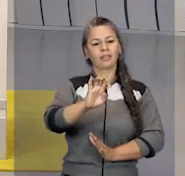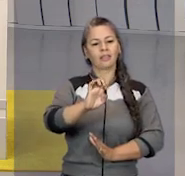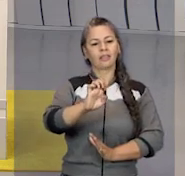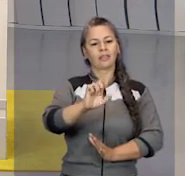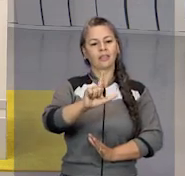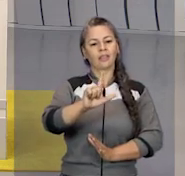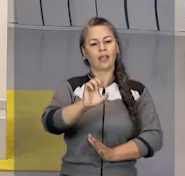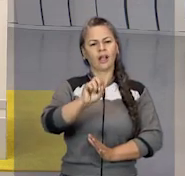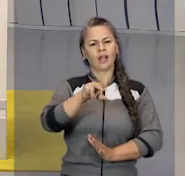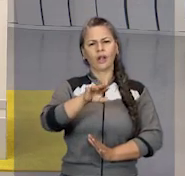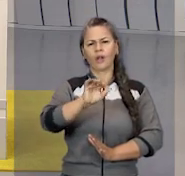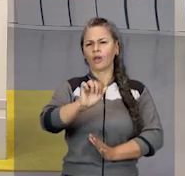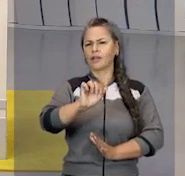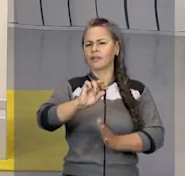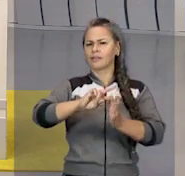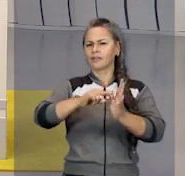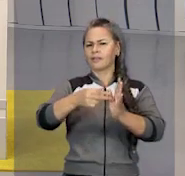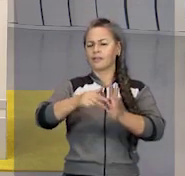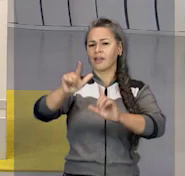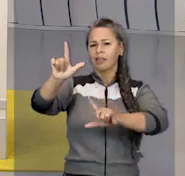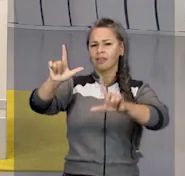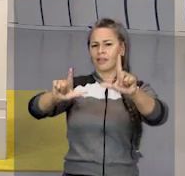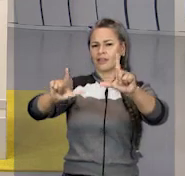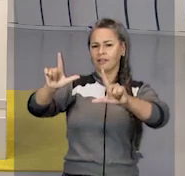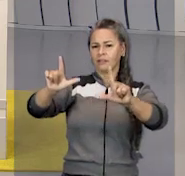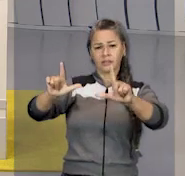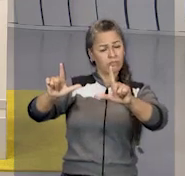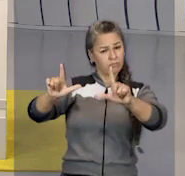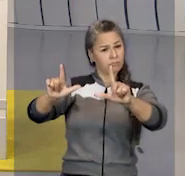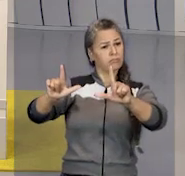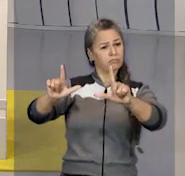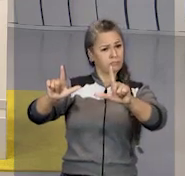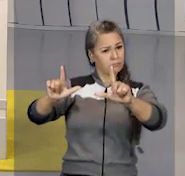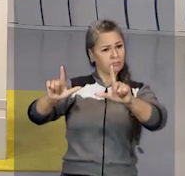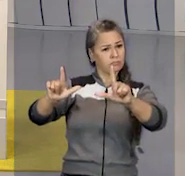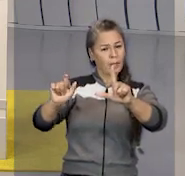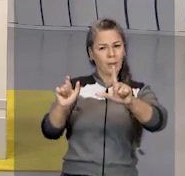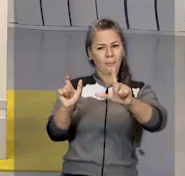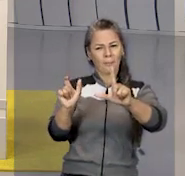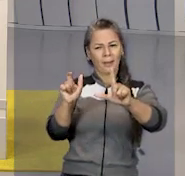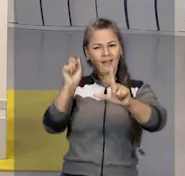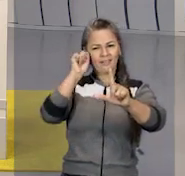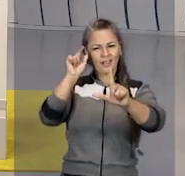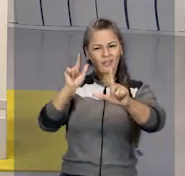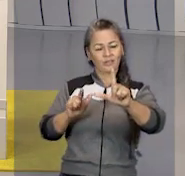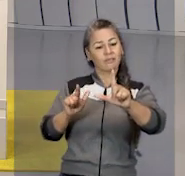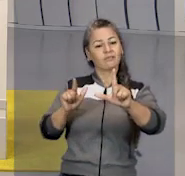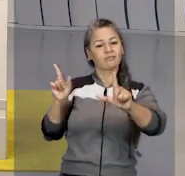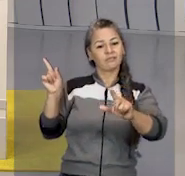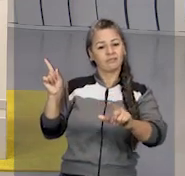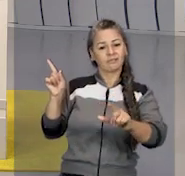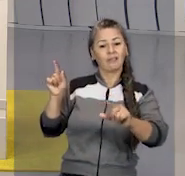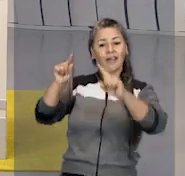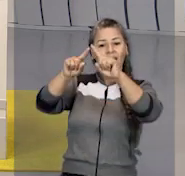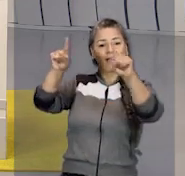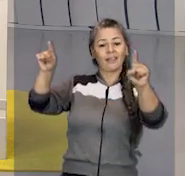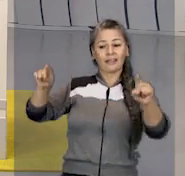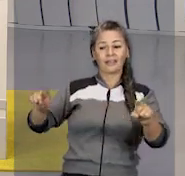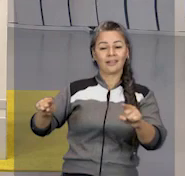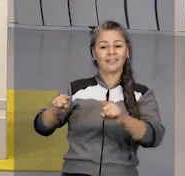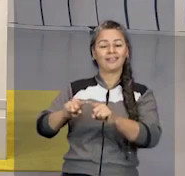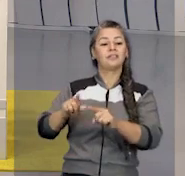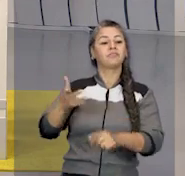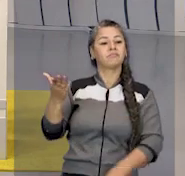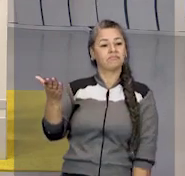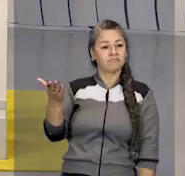Às vezes também, em algumas vezes, né, o pessoal associa a tela de cinema, né, a tela grande, né, a tela grande,